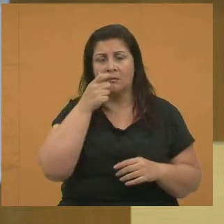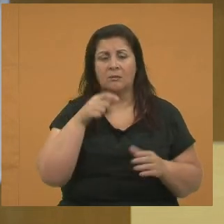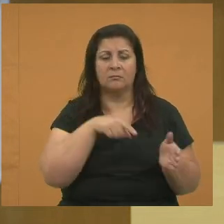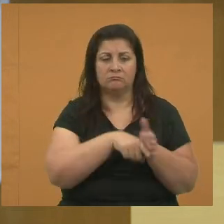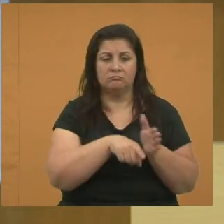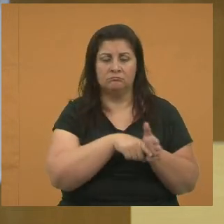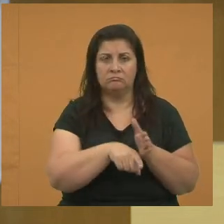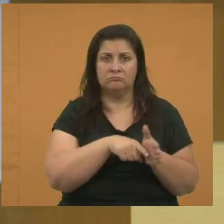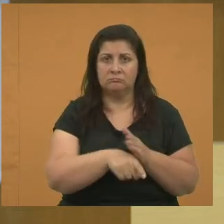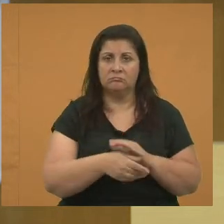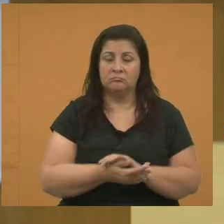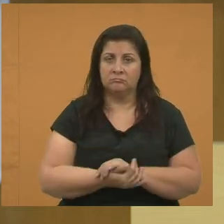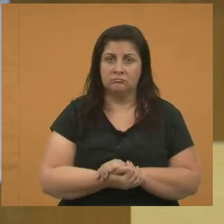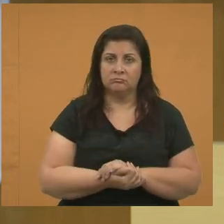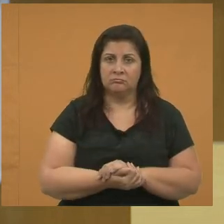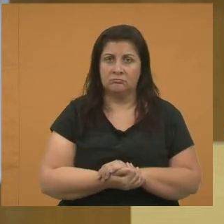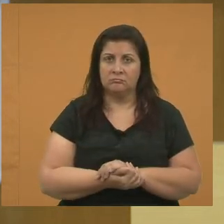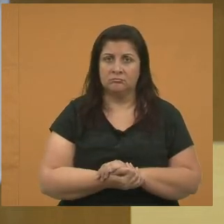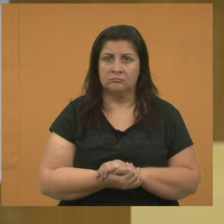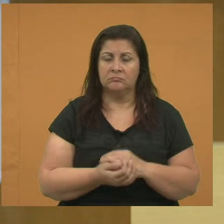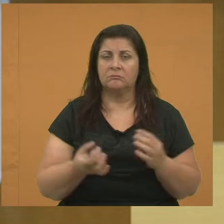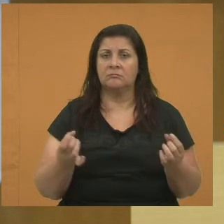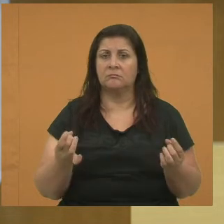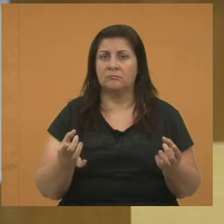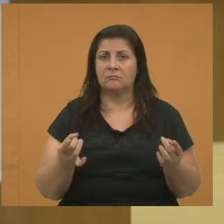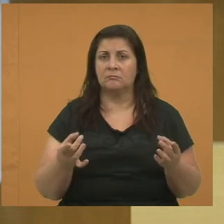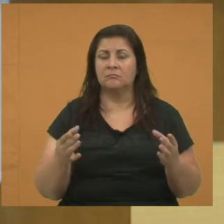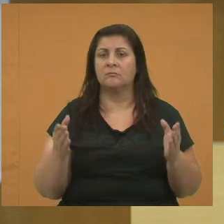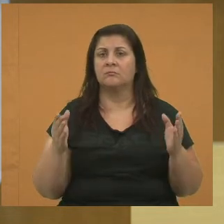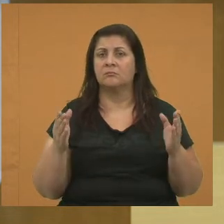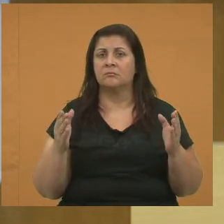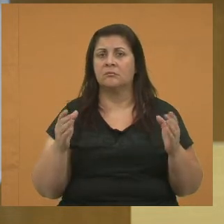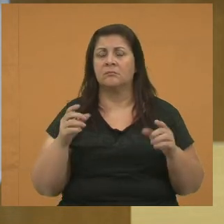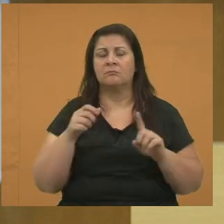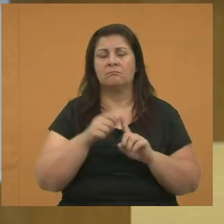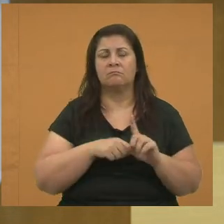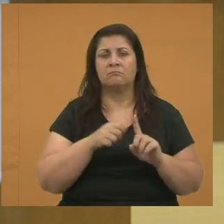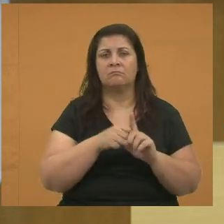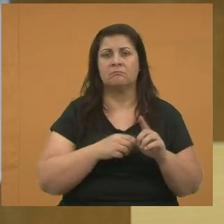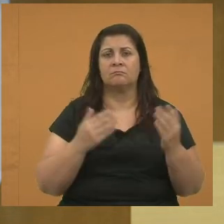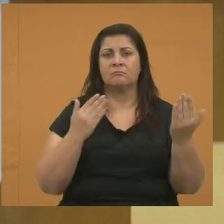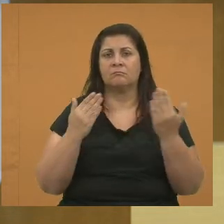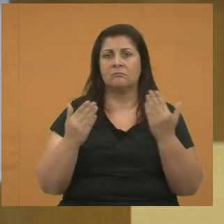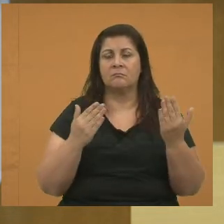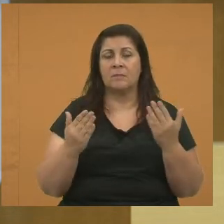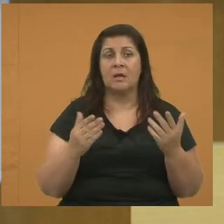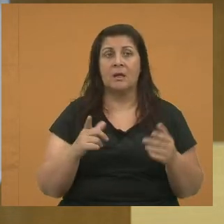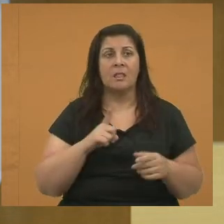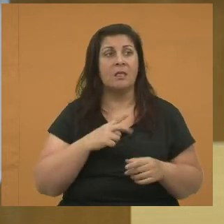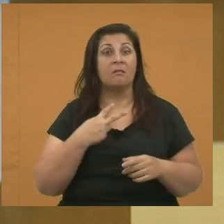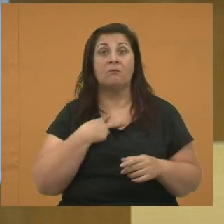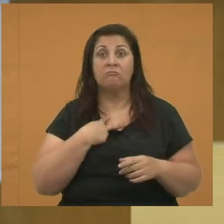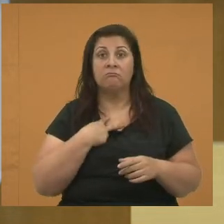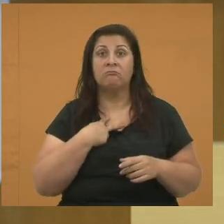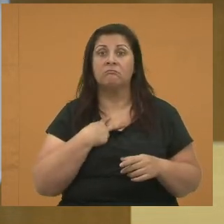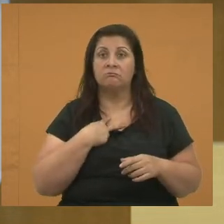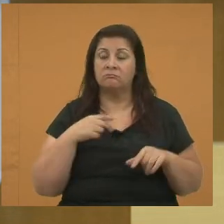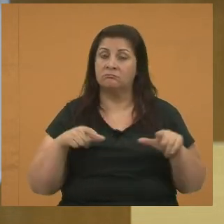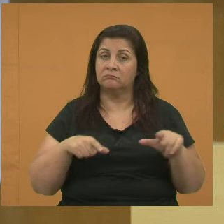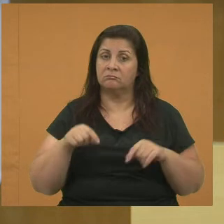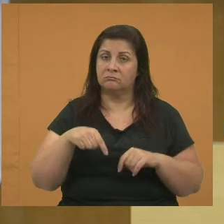de empregabilidade, o comércio, todo mês, ele está sendo comparado a vaga de emprego com as empresas da